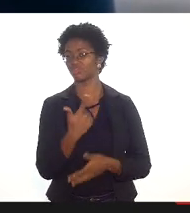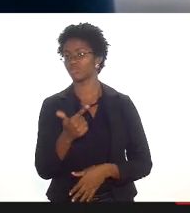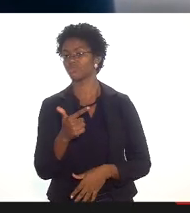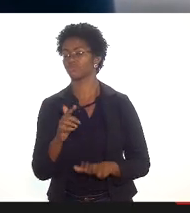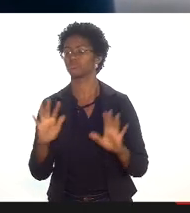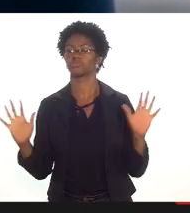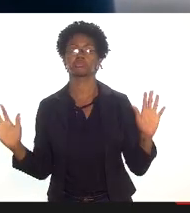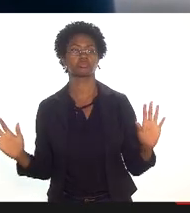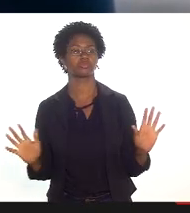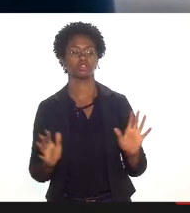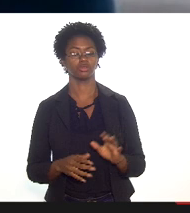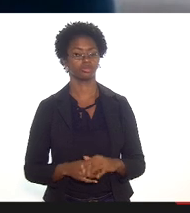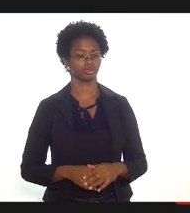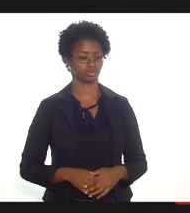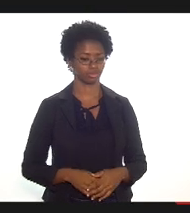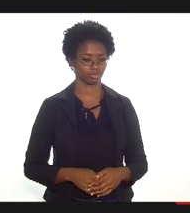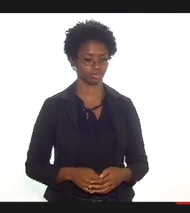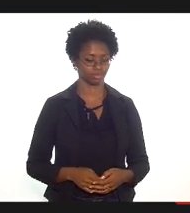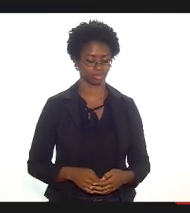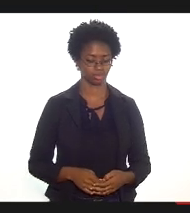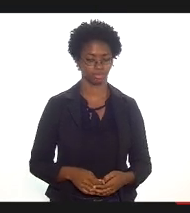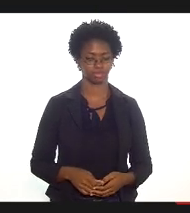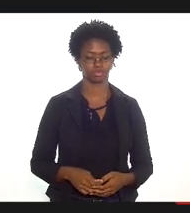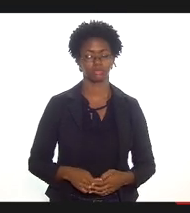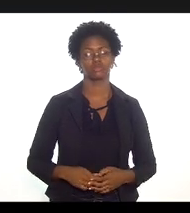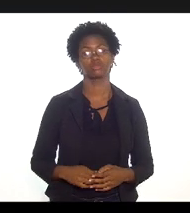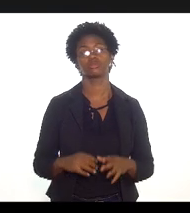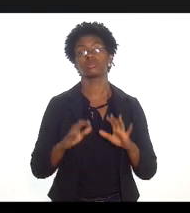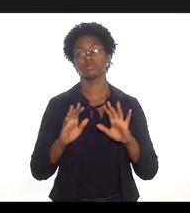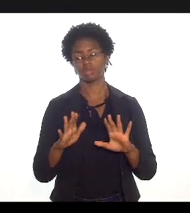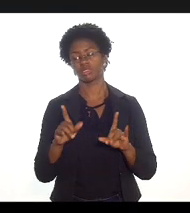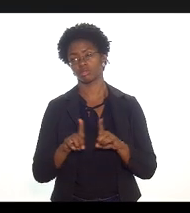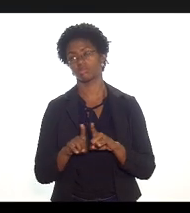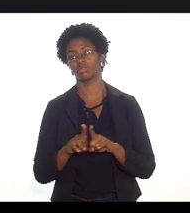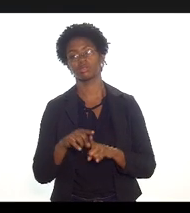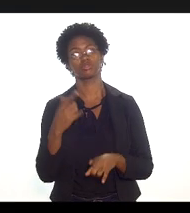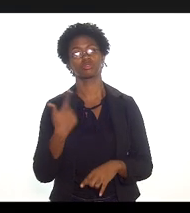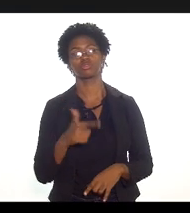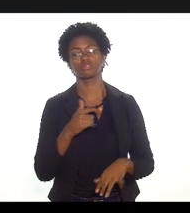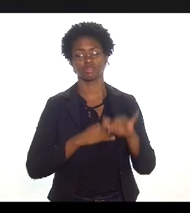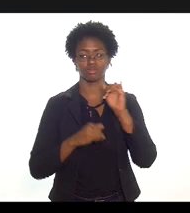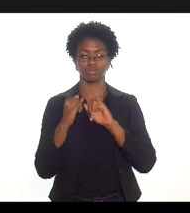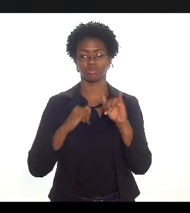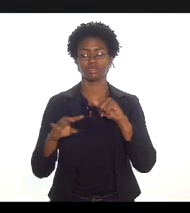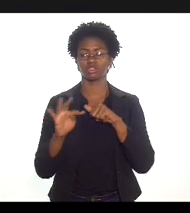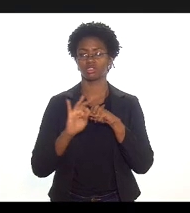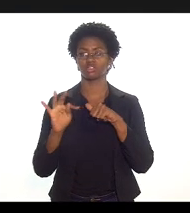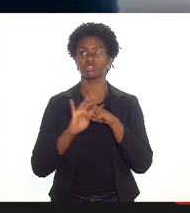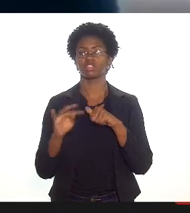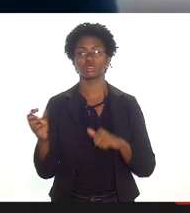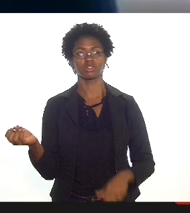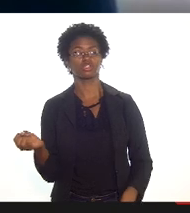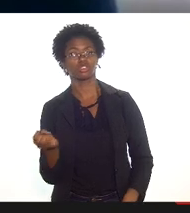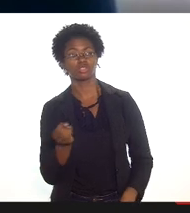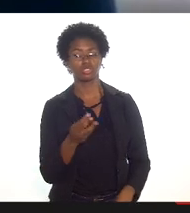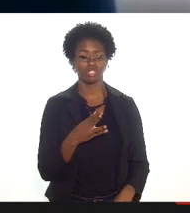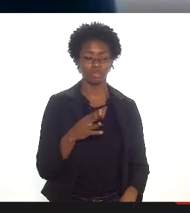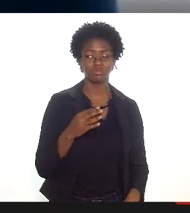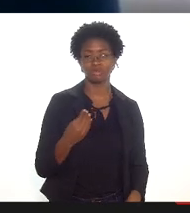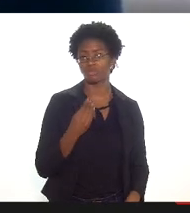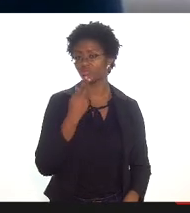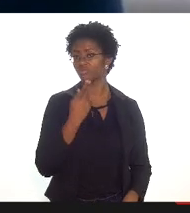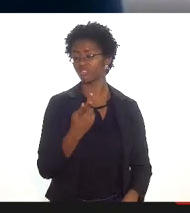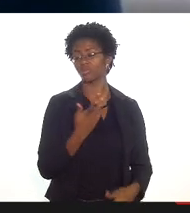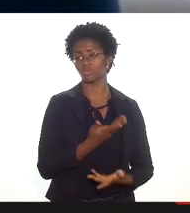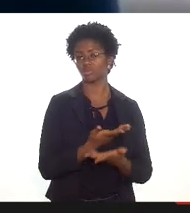relacionado a isso, mas eu não tenho informações técnicas e atuais para passar para a senhora, porque, como